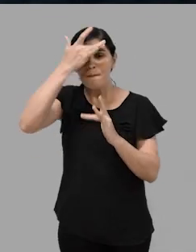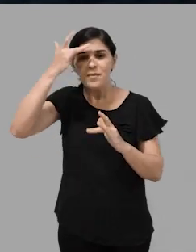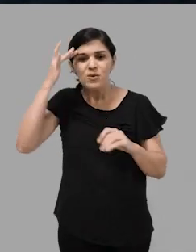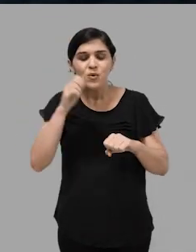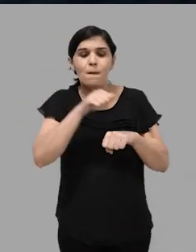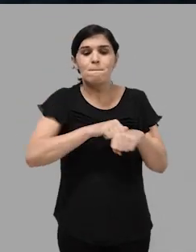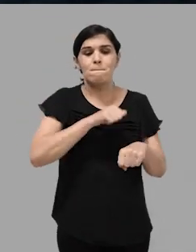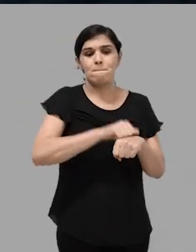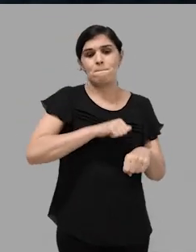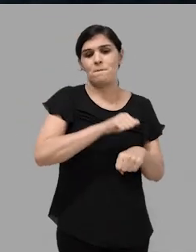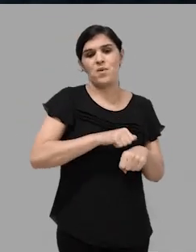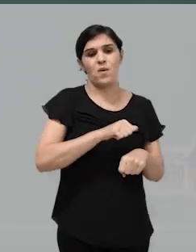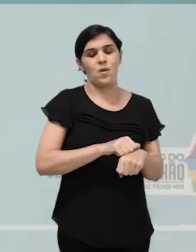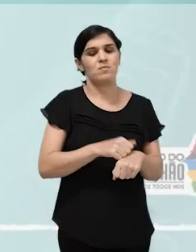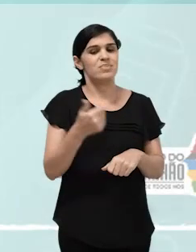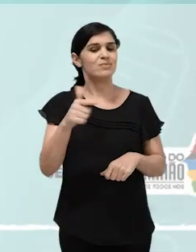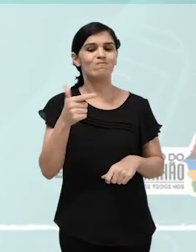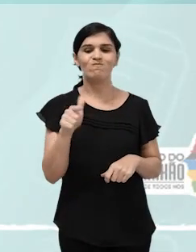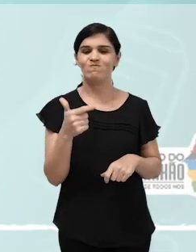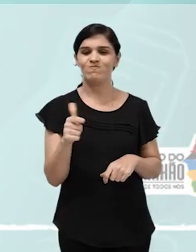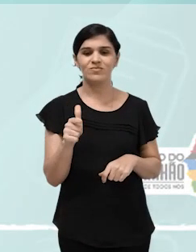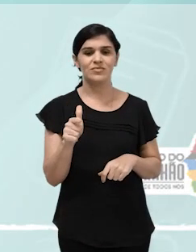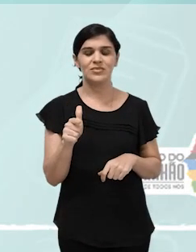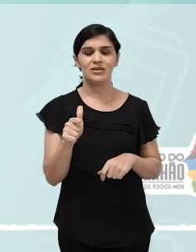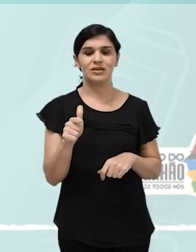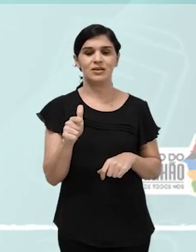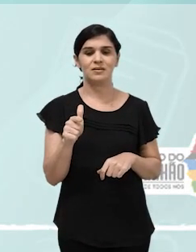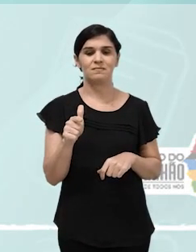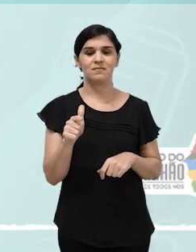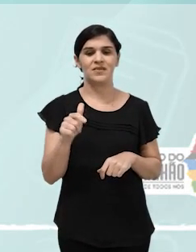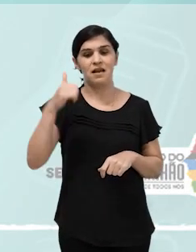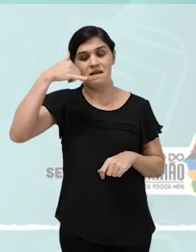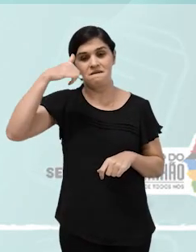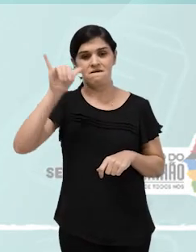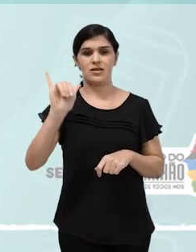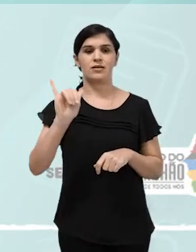de vassalagem, certo? Próxima questão.